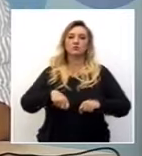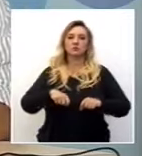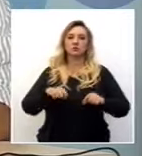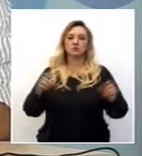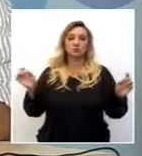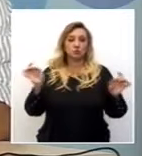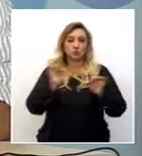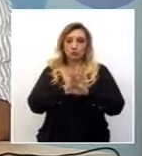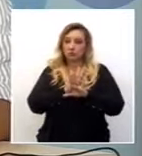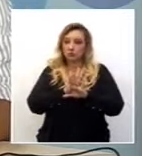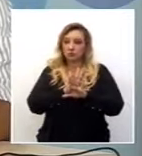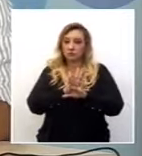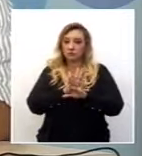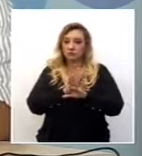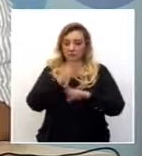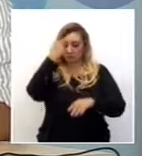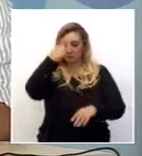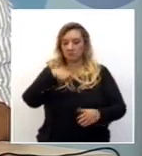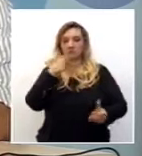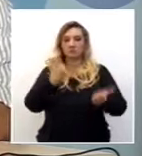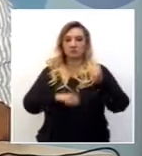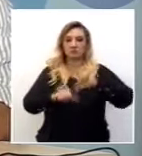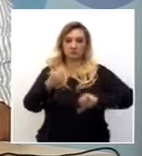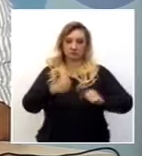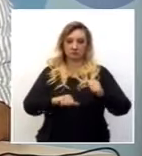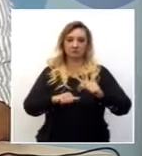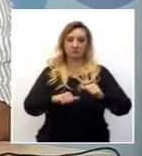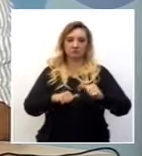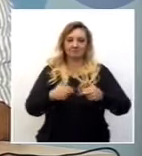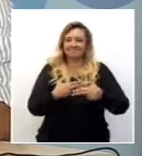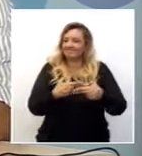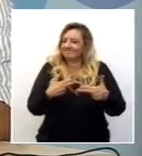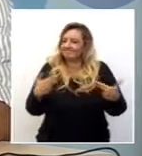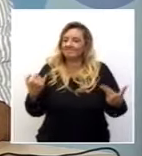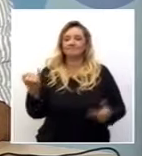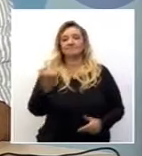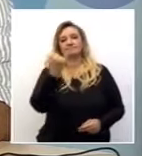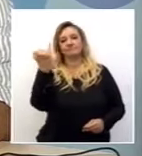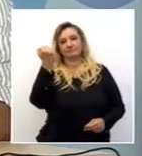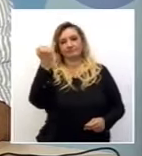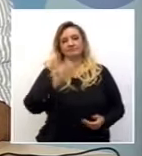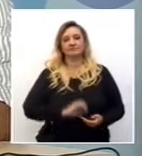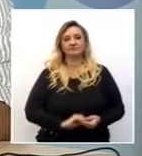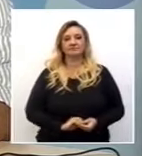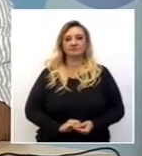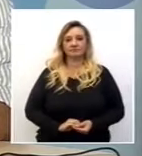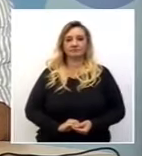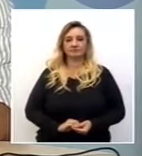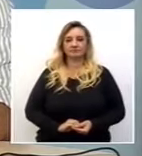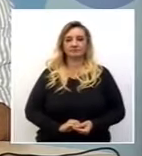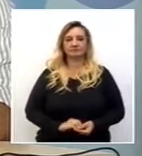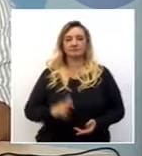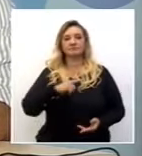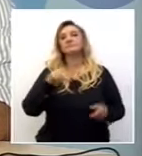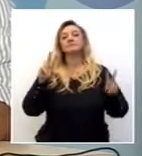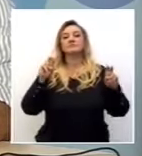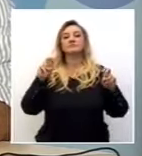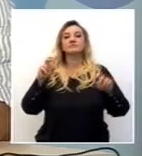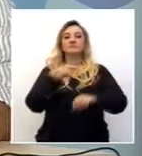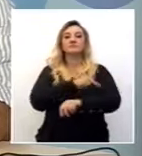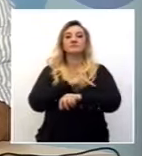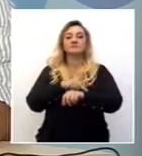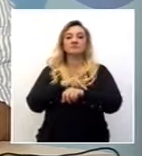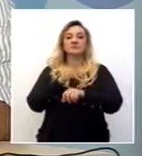de poder fazer essa autoavaliação. E isso é um instrumento muito importante. Nós temos a questão da pedagogia